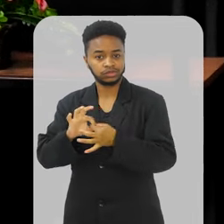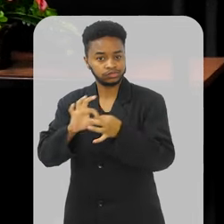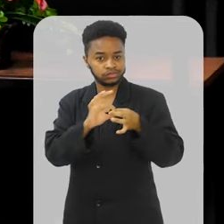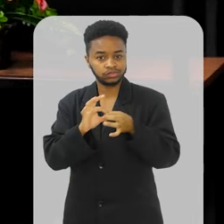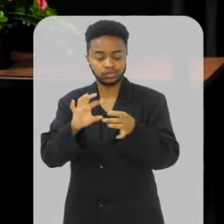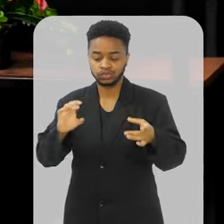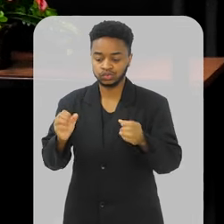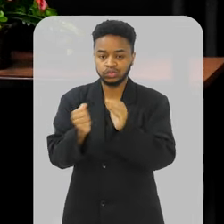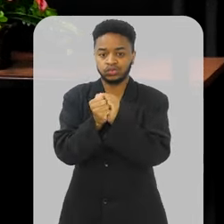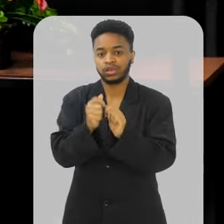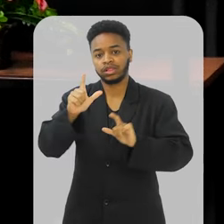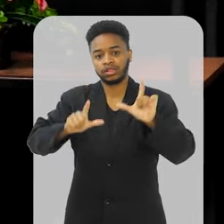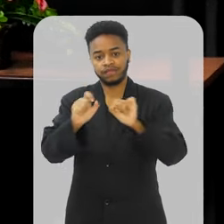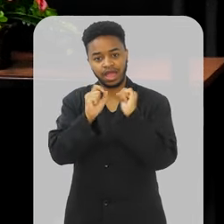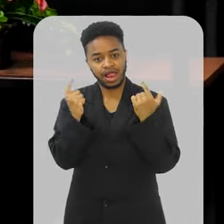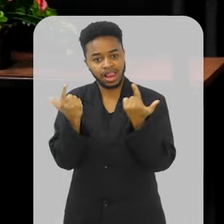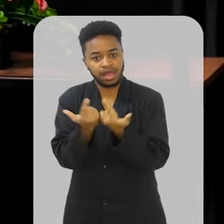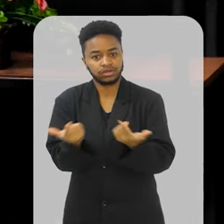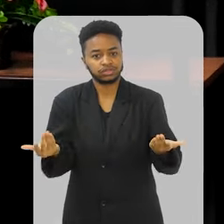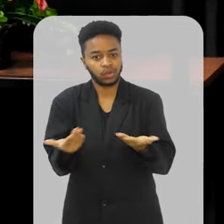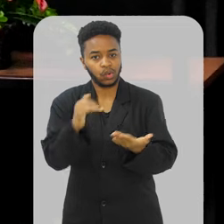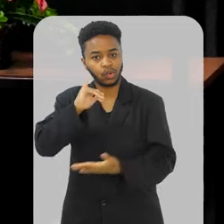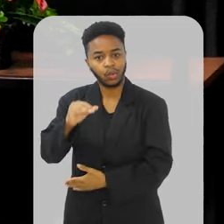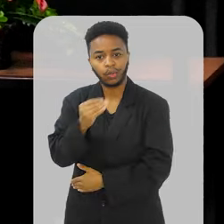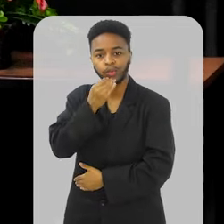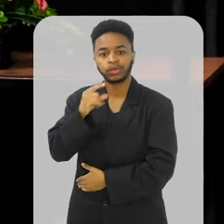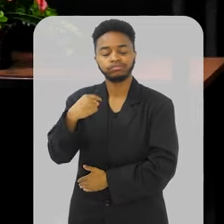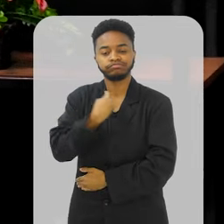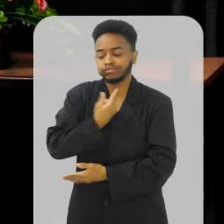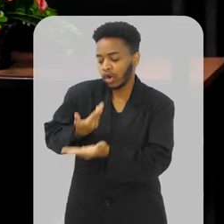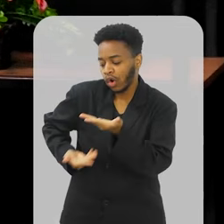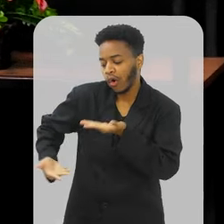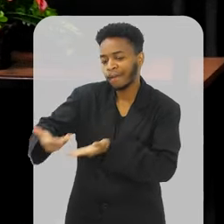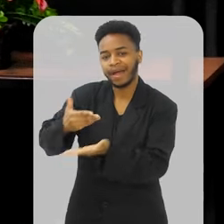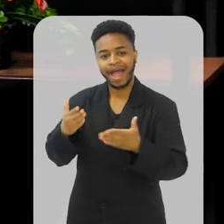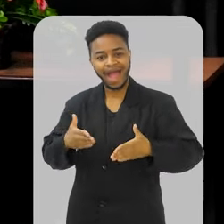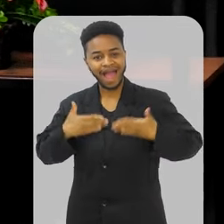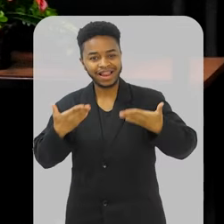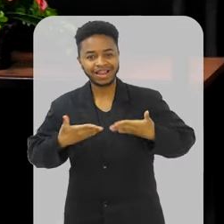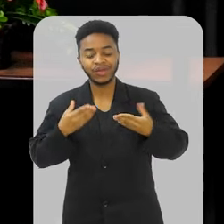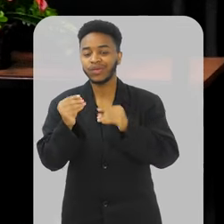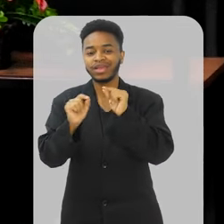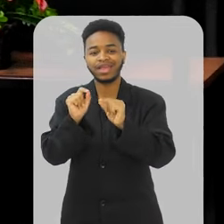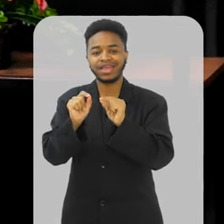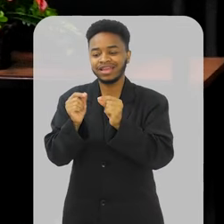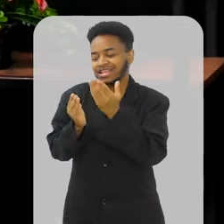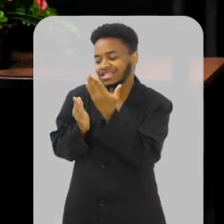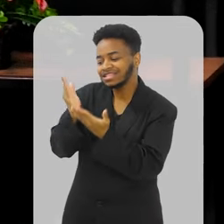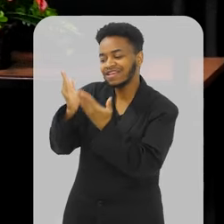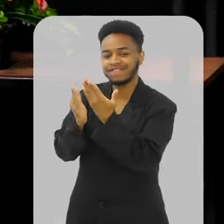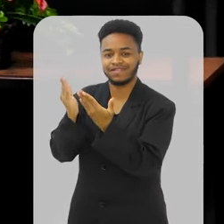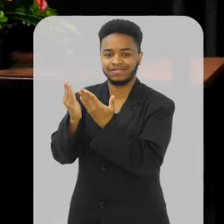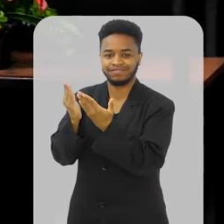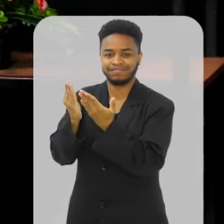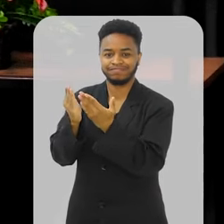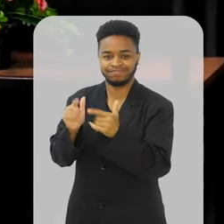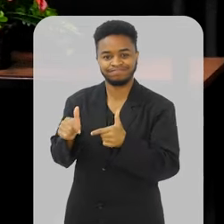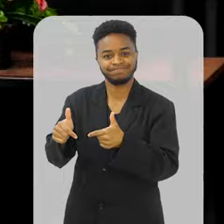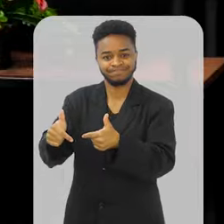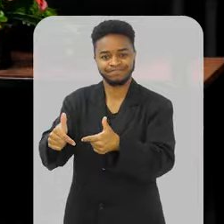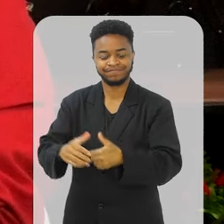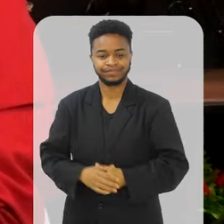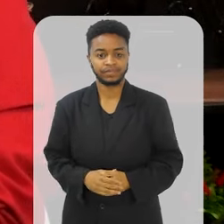né da TV alerge nessa oportunidade da gente compartilhar a alegria de servir de sermos servidores